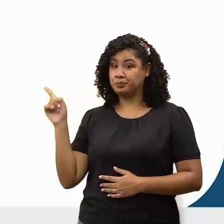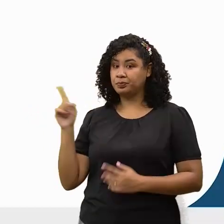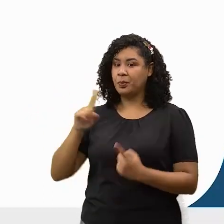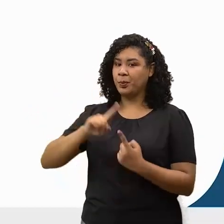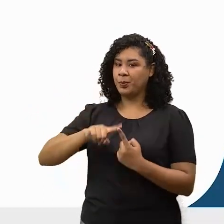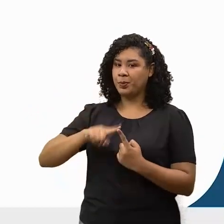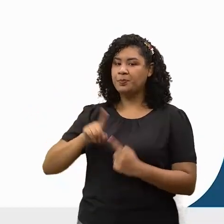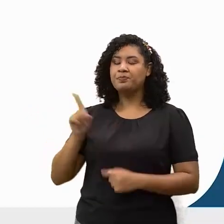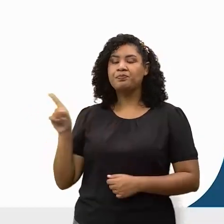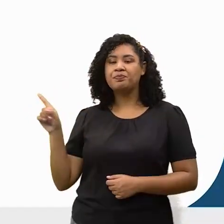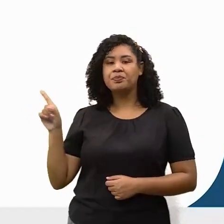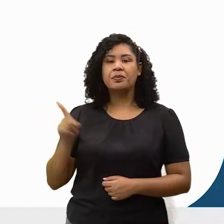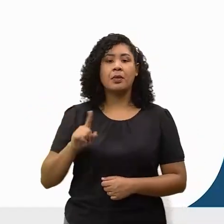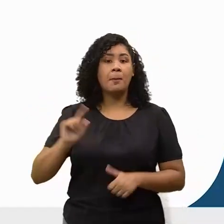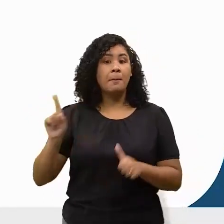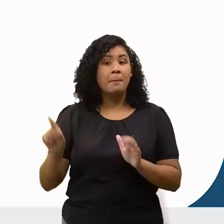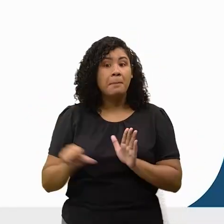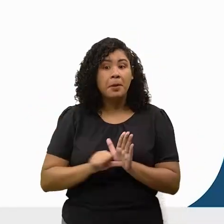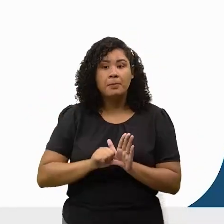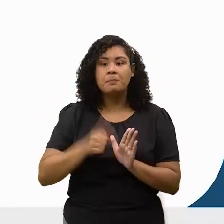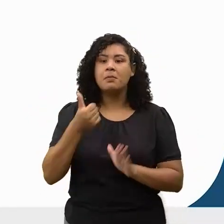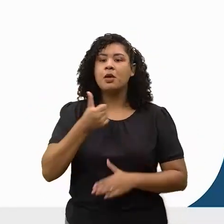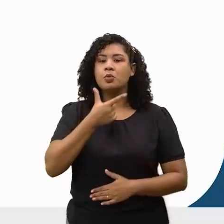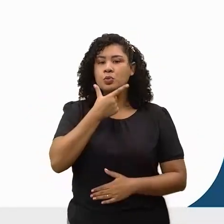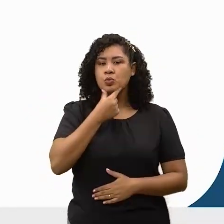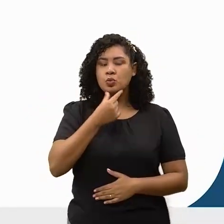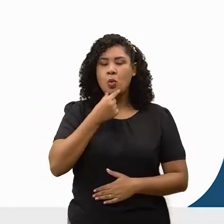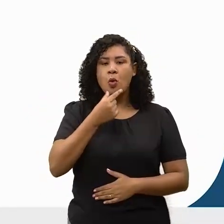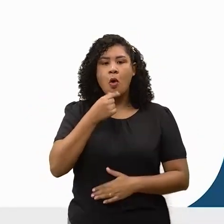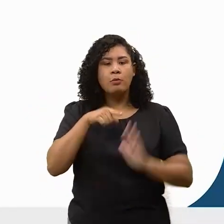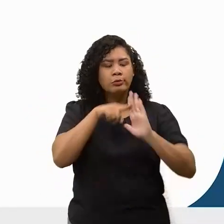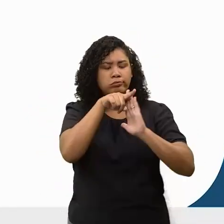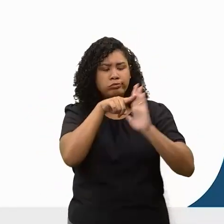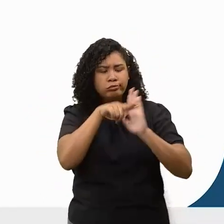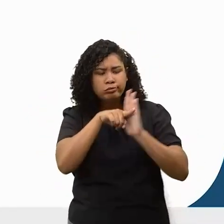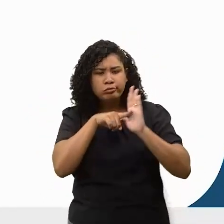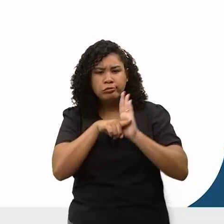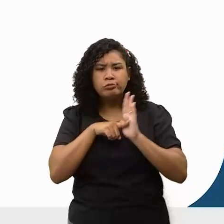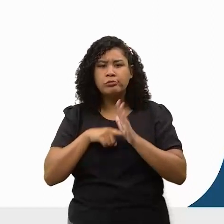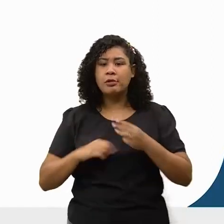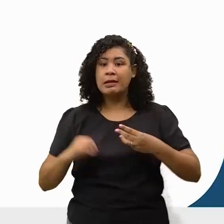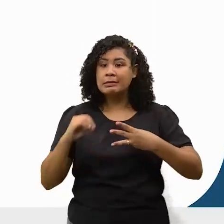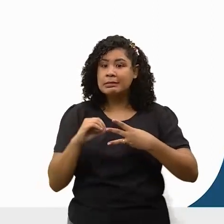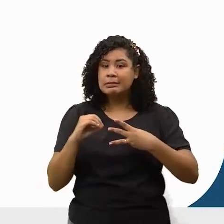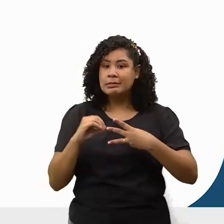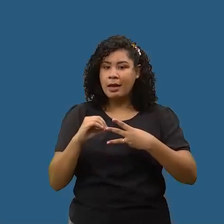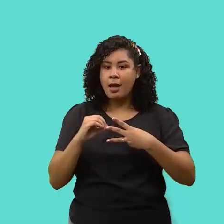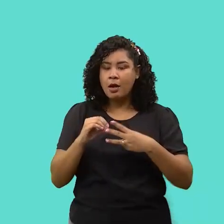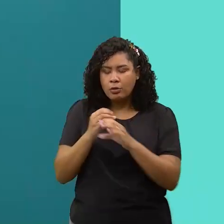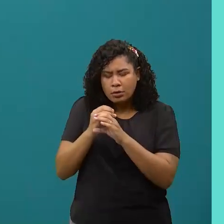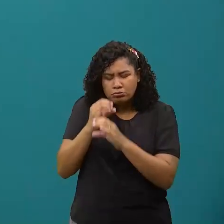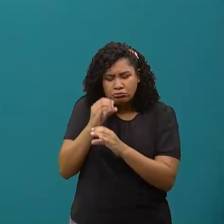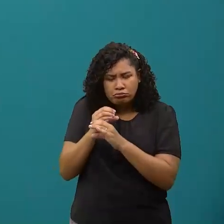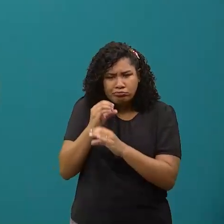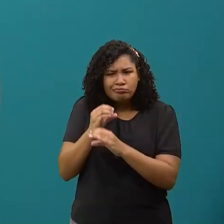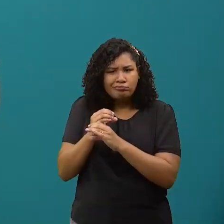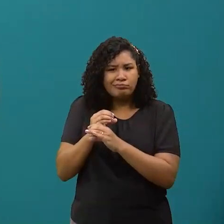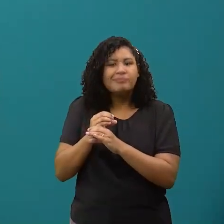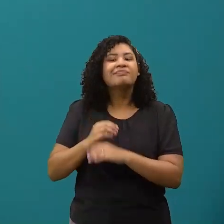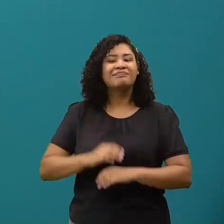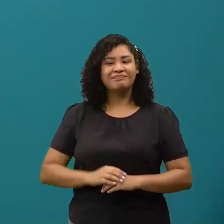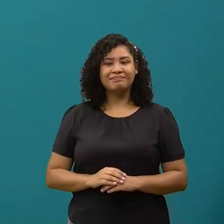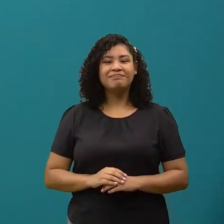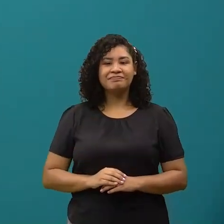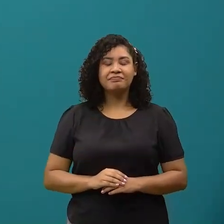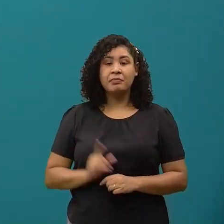Leeuwenhoek foi o primeiro grande cientista a analisar células vivas no microscópio. Esse cara ele conseguiu descobrir